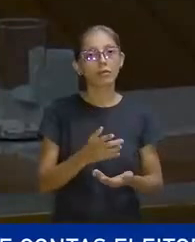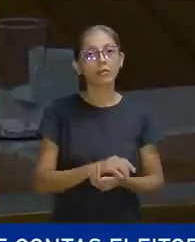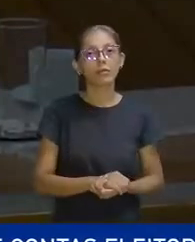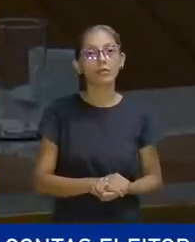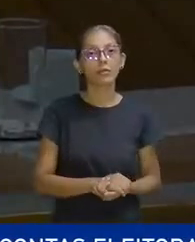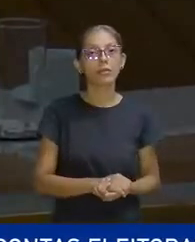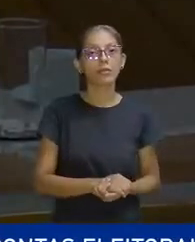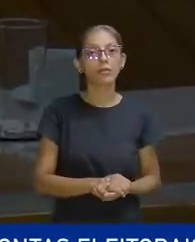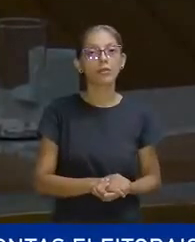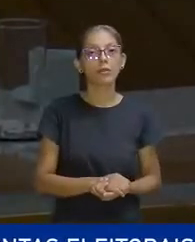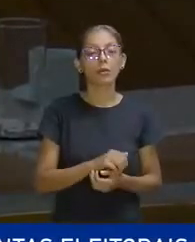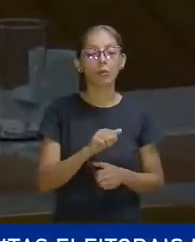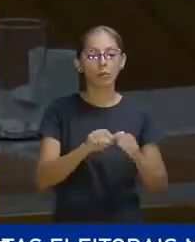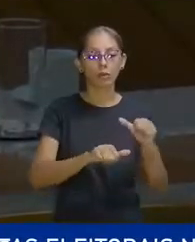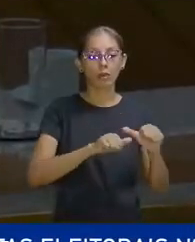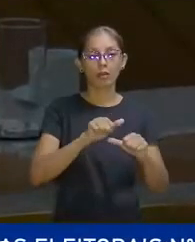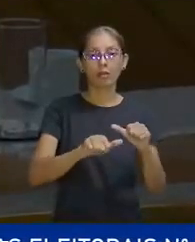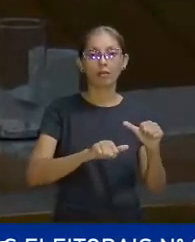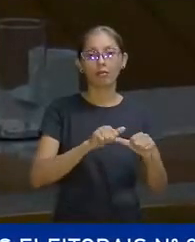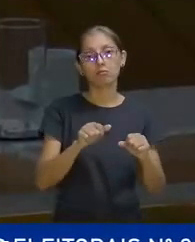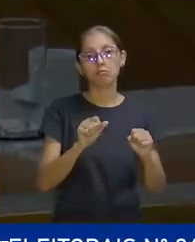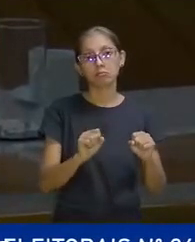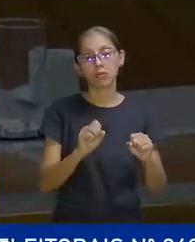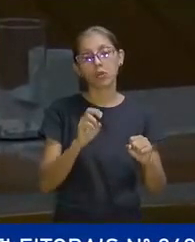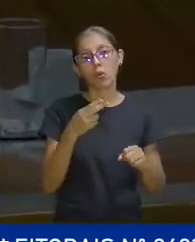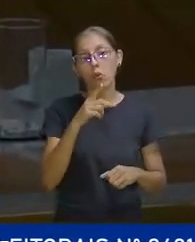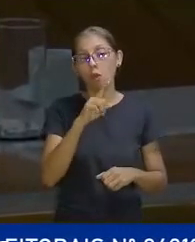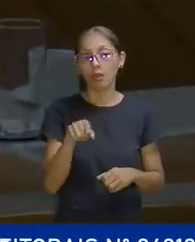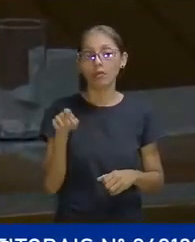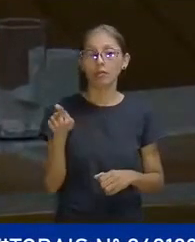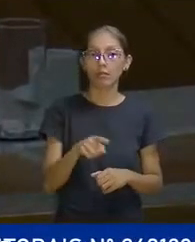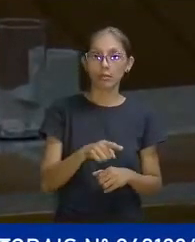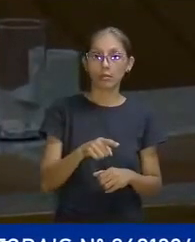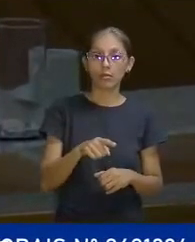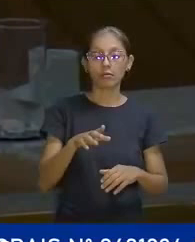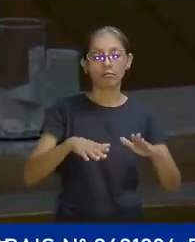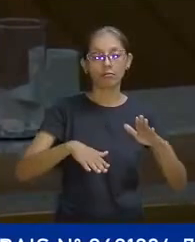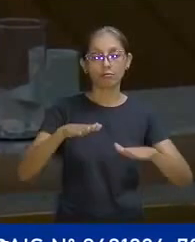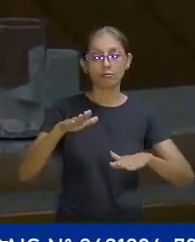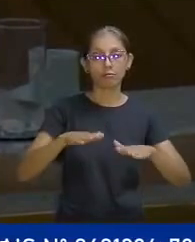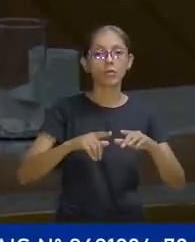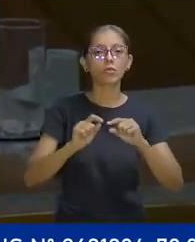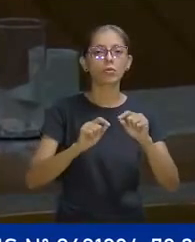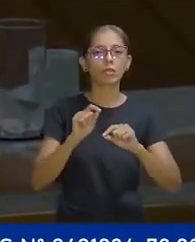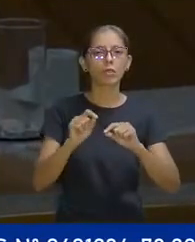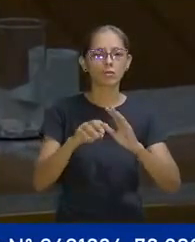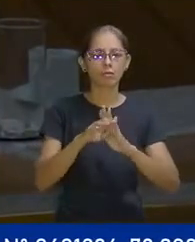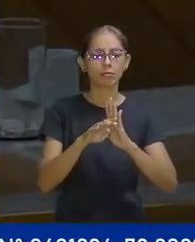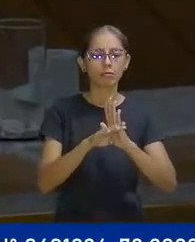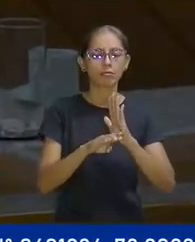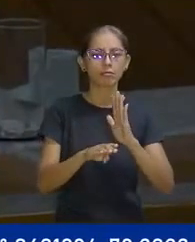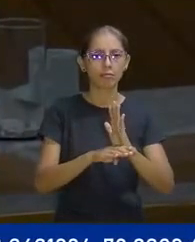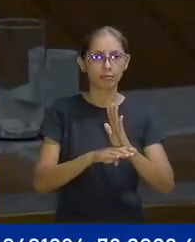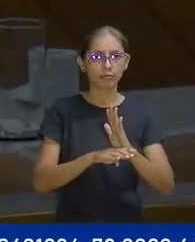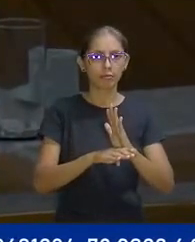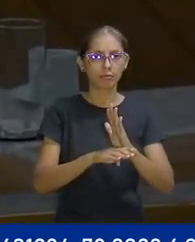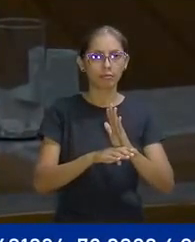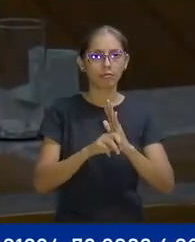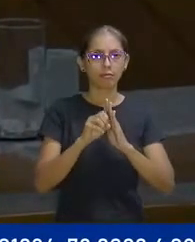dá provimento, se está reformando, ou anulando, conforme o caso. Mas ele disse assim, dou provimento a recurso